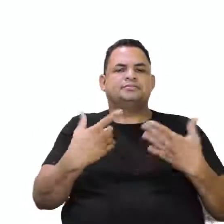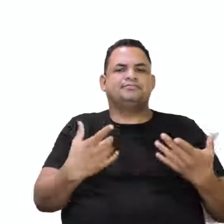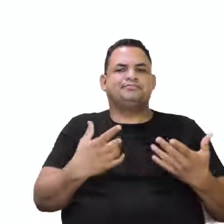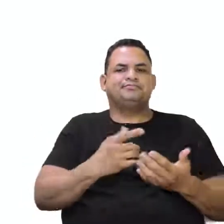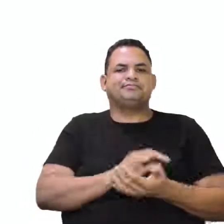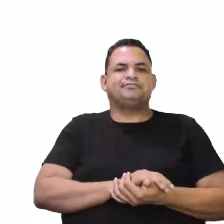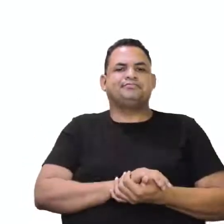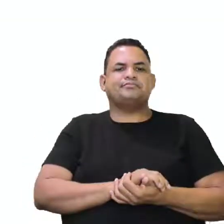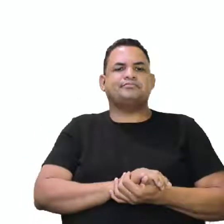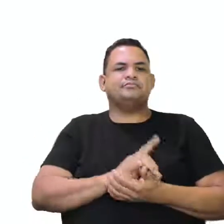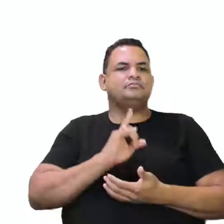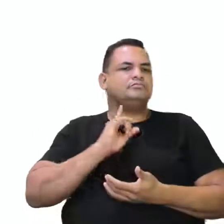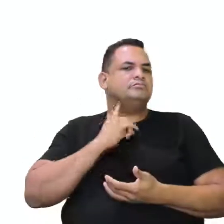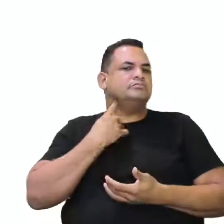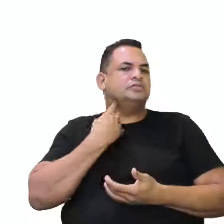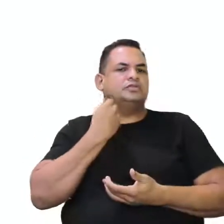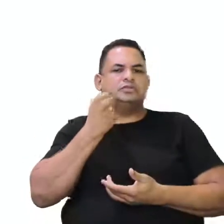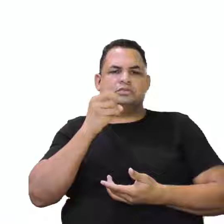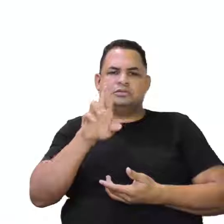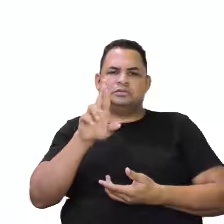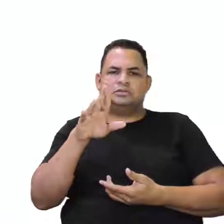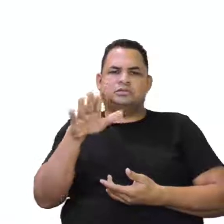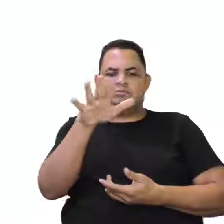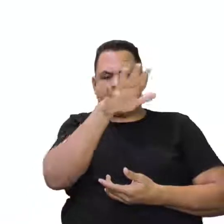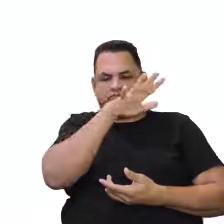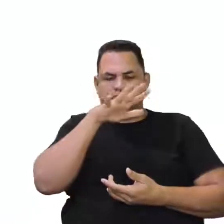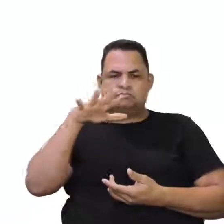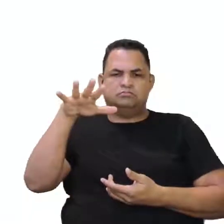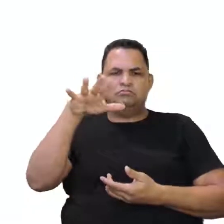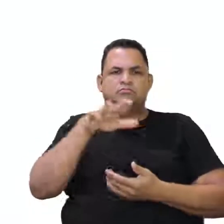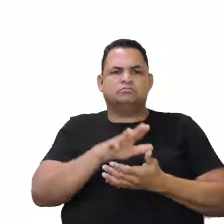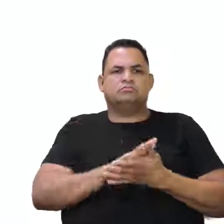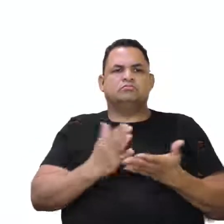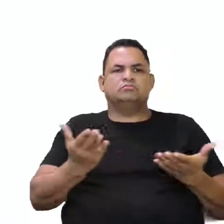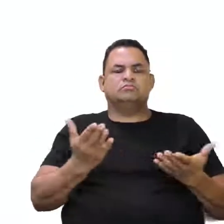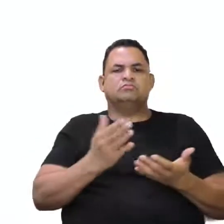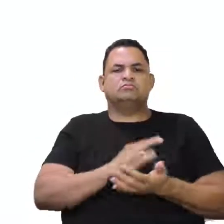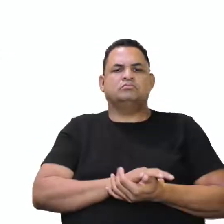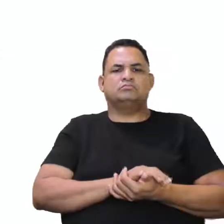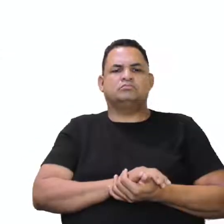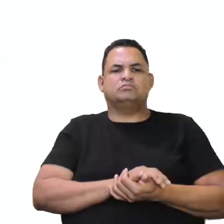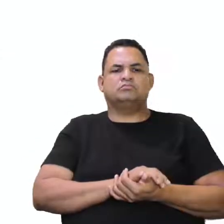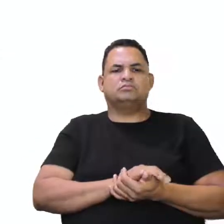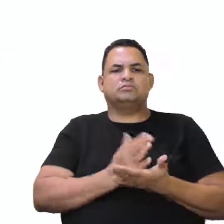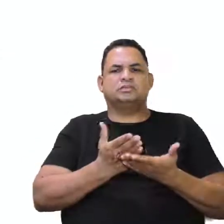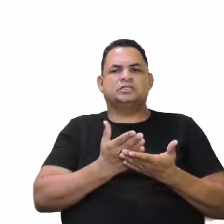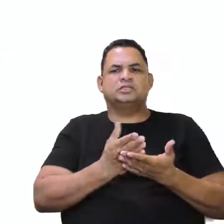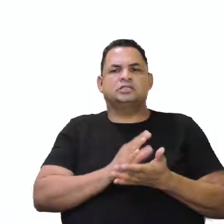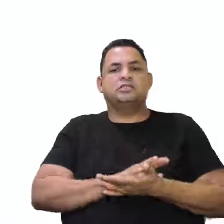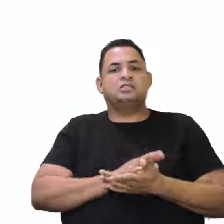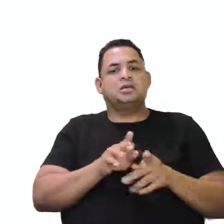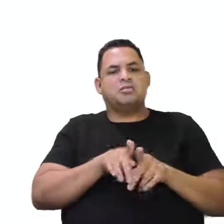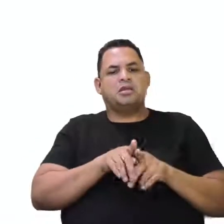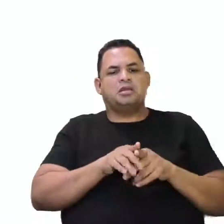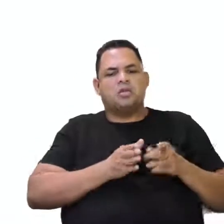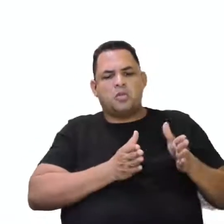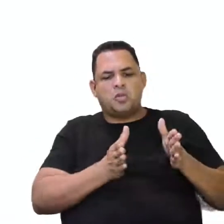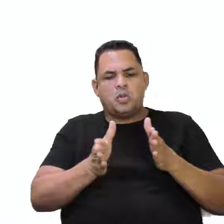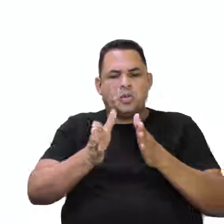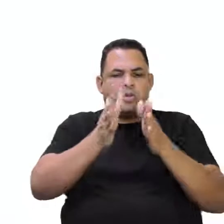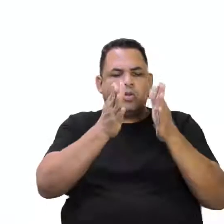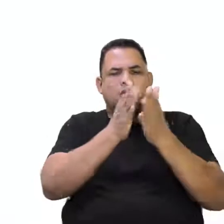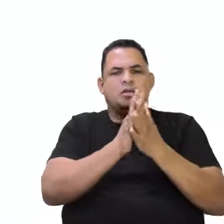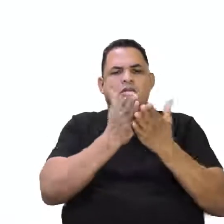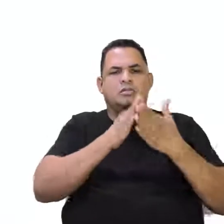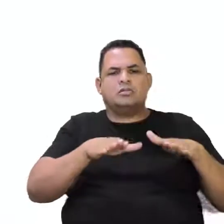né? Poluição atmosférica e a poluição dos nossos corpos hídricos. E aí a